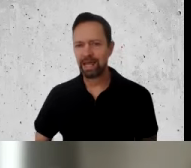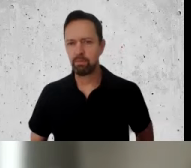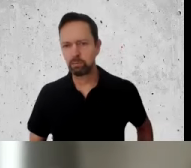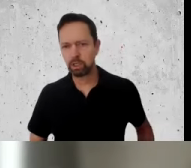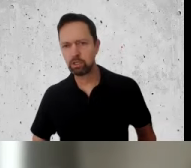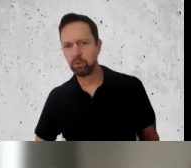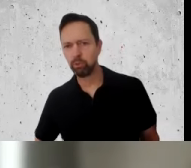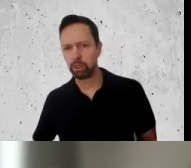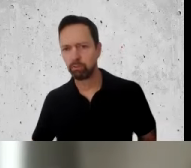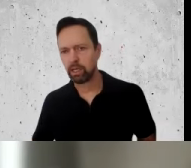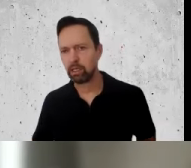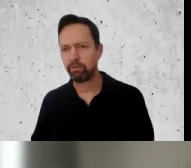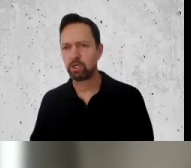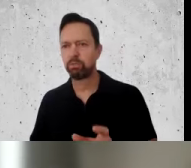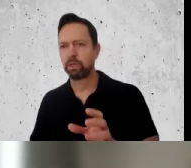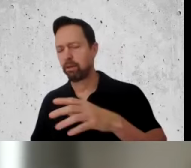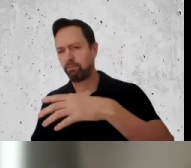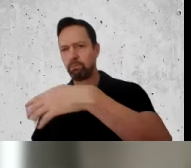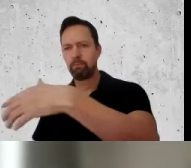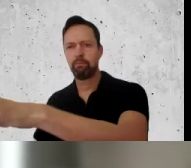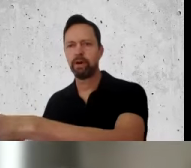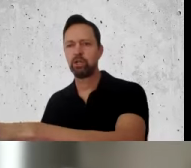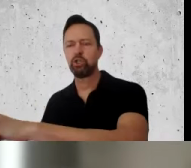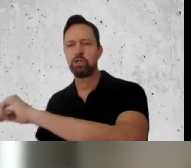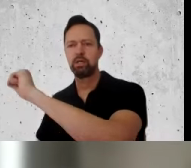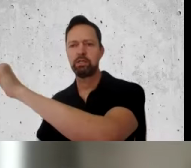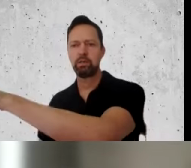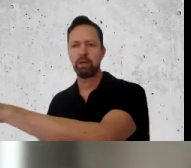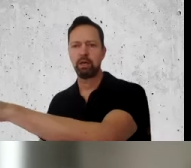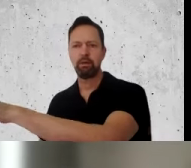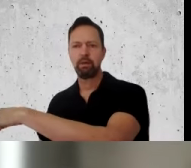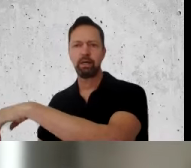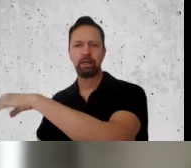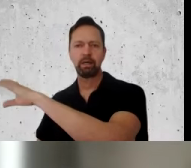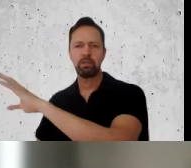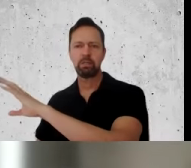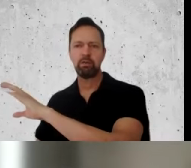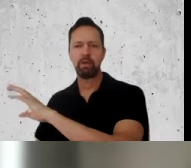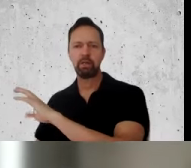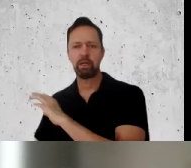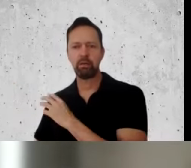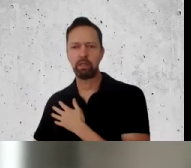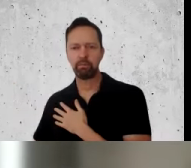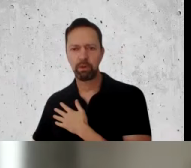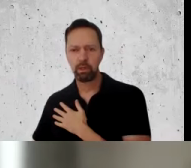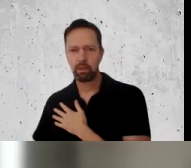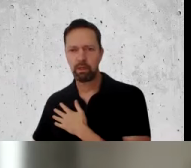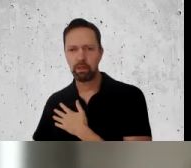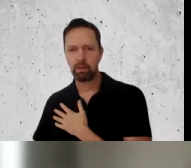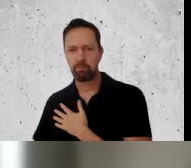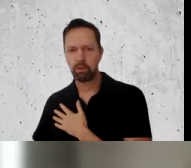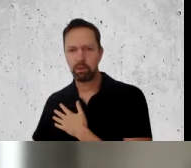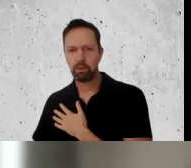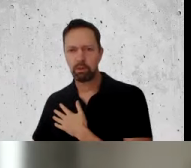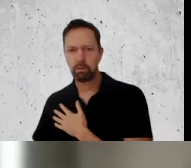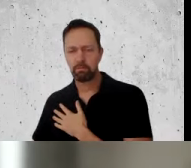Não é ele mesmo que distribui. Ele vende para varejistas e para atacadistas que vendem aquilo ali. E